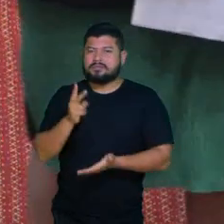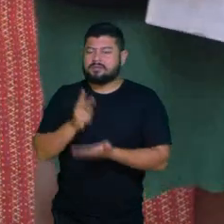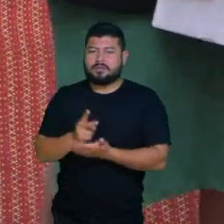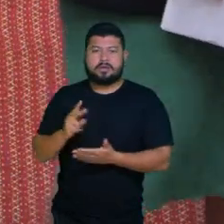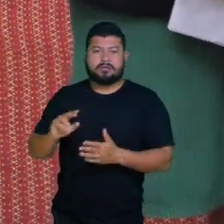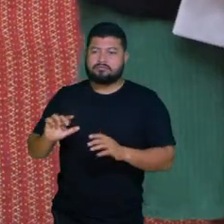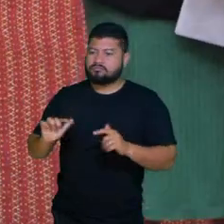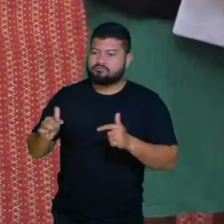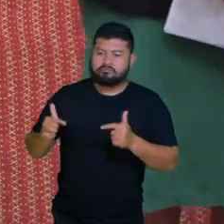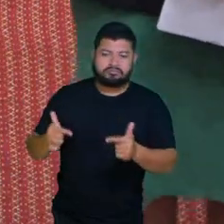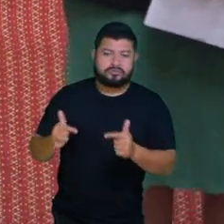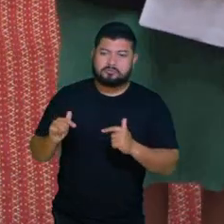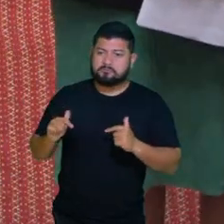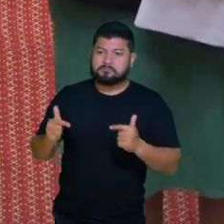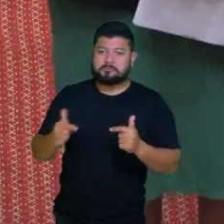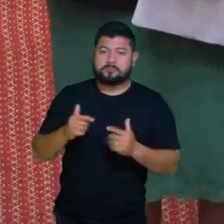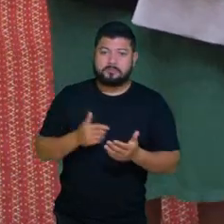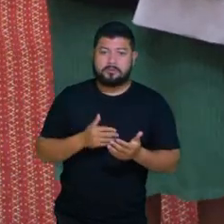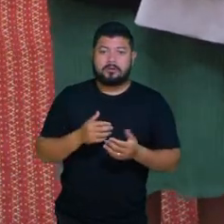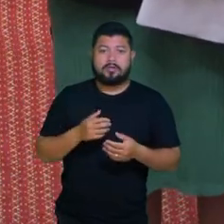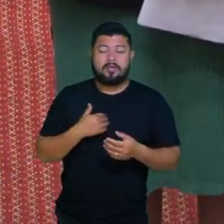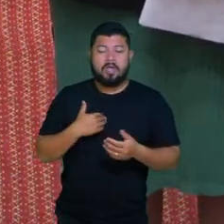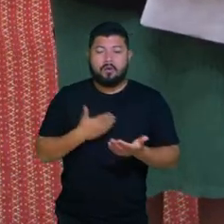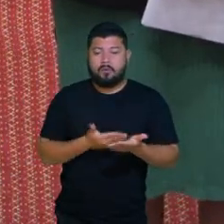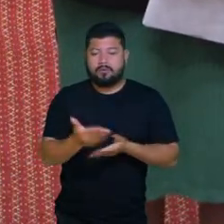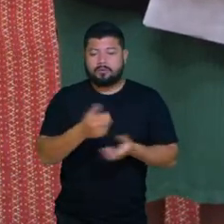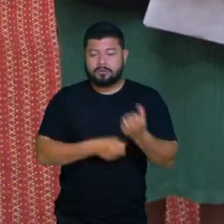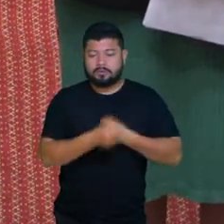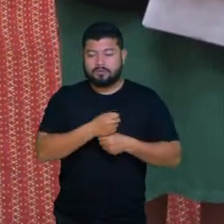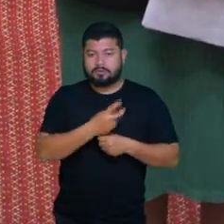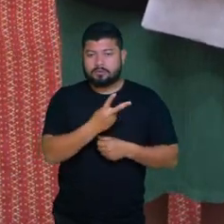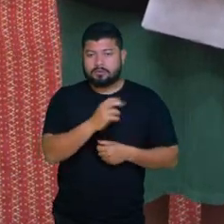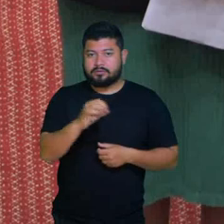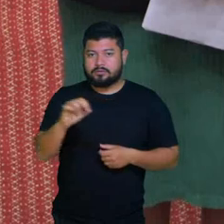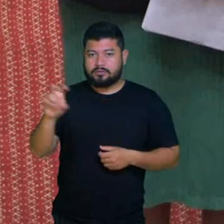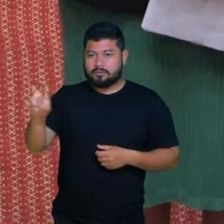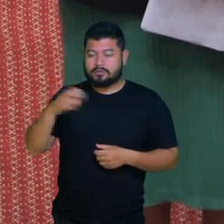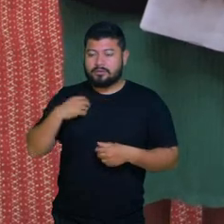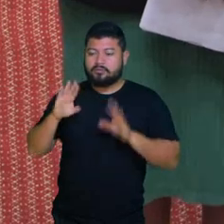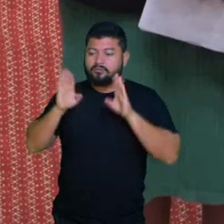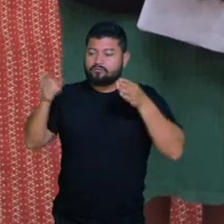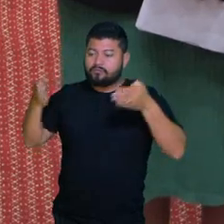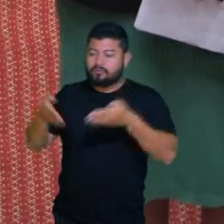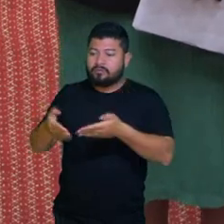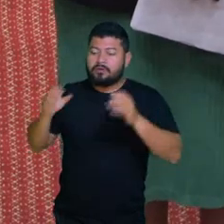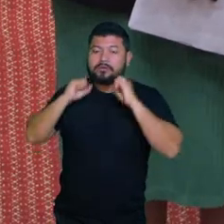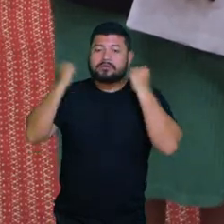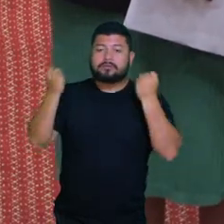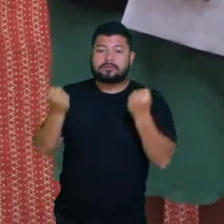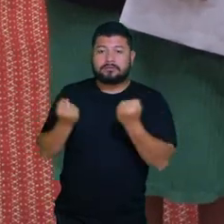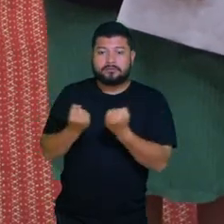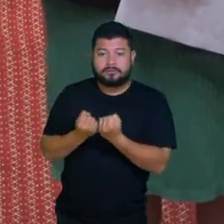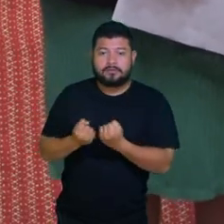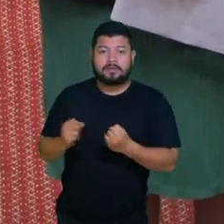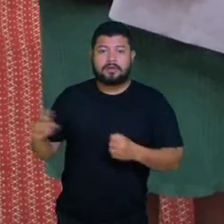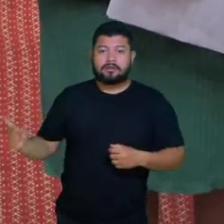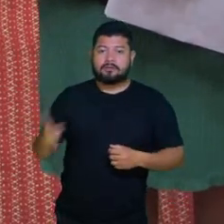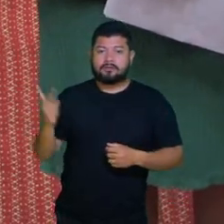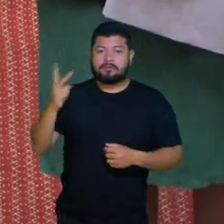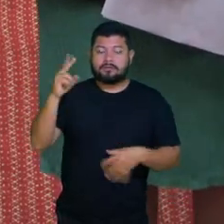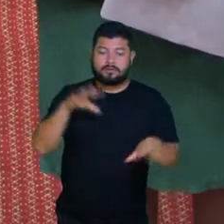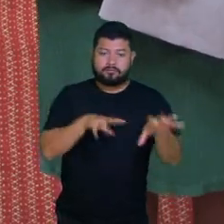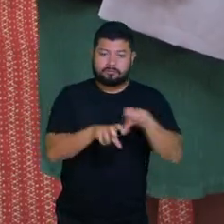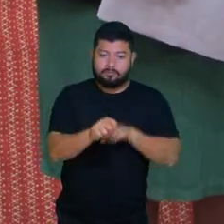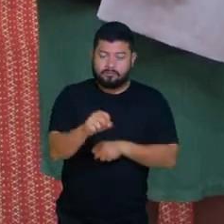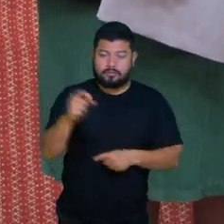frente eu iniciei desde C em diversos fóruns e seminários de valorização de formação